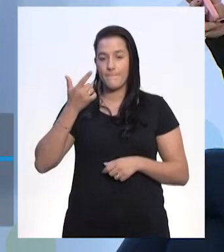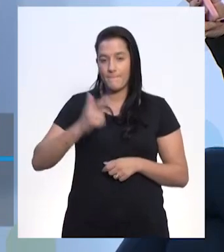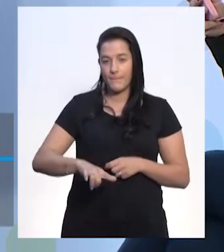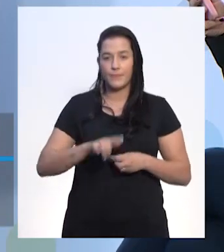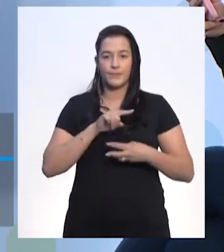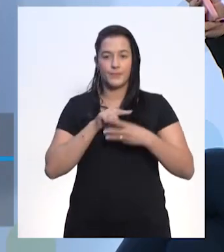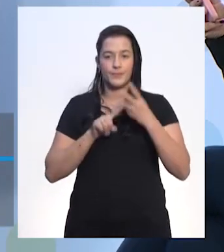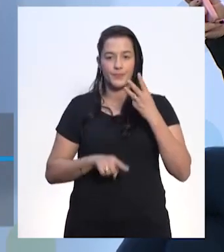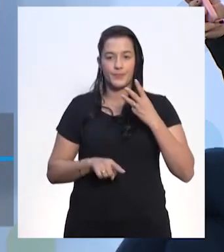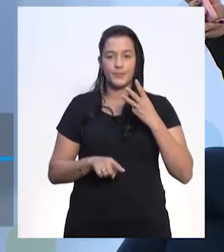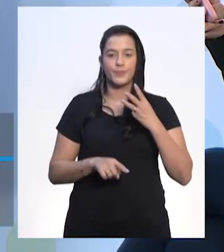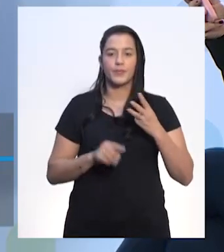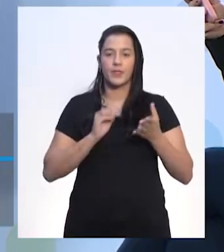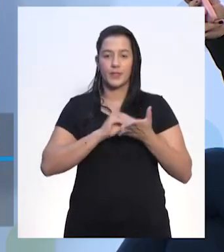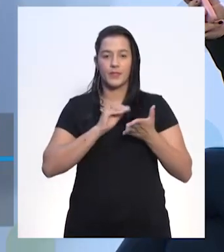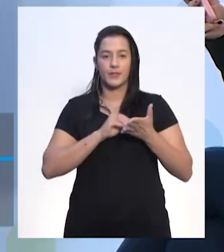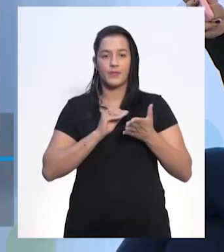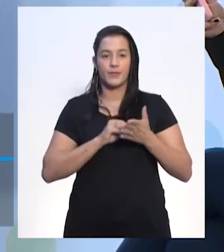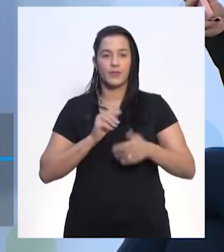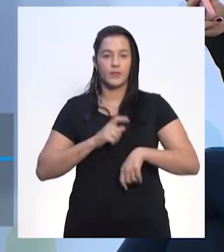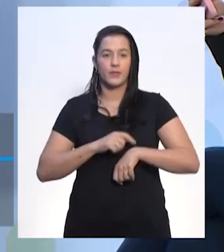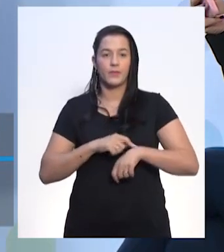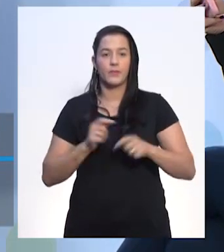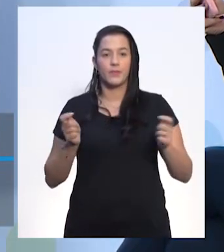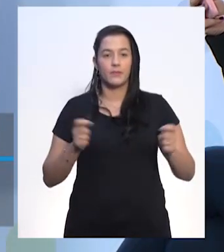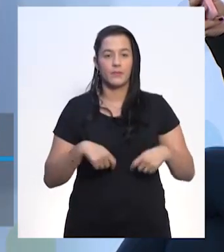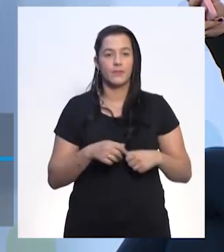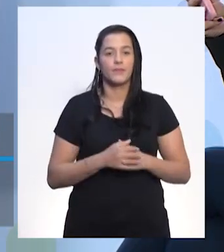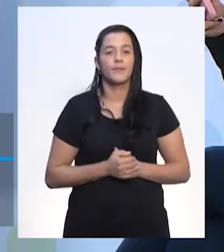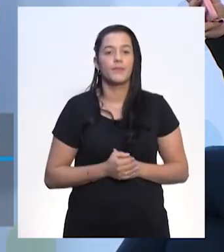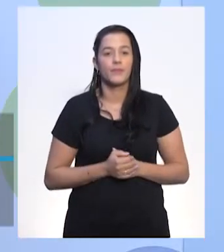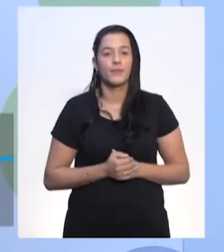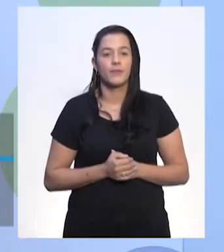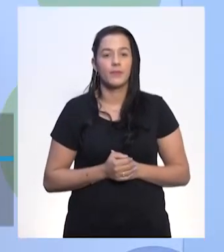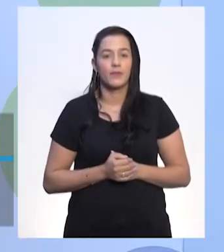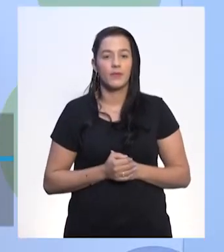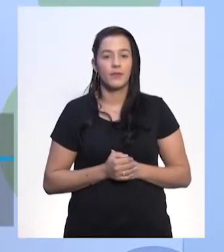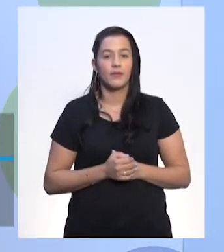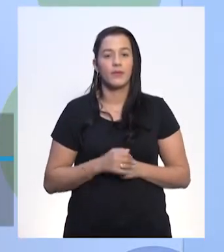temos espaço e ainda temos um tempinho. O Kelvin falou